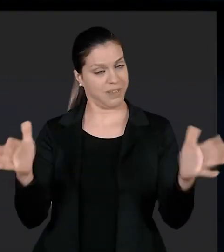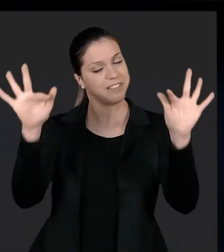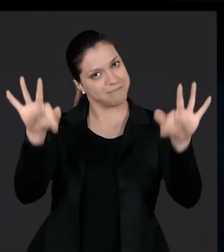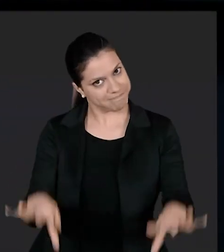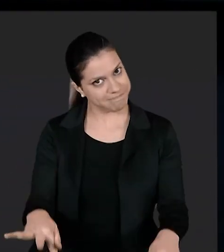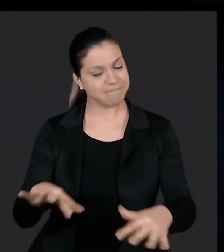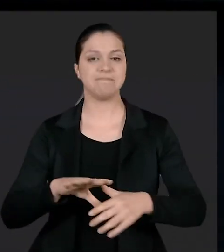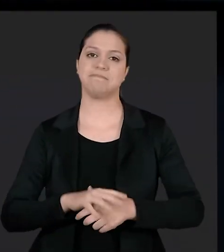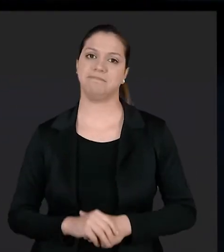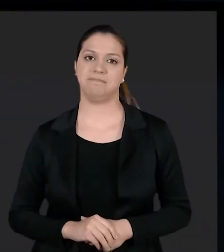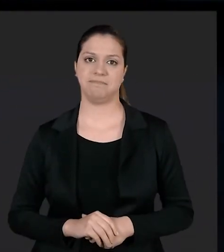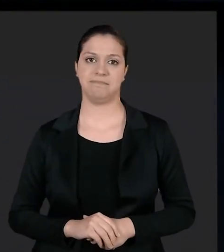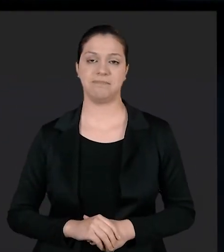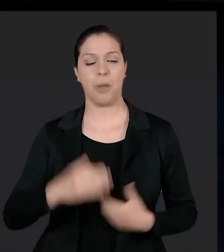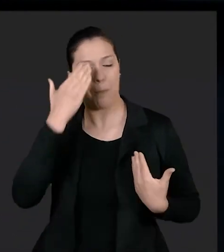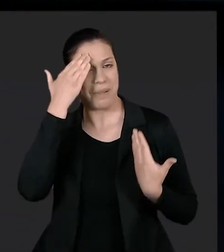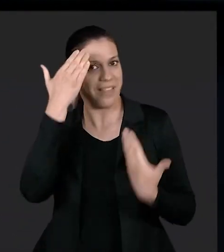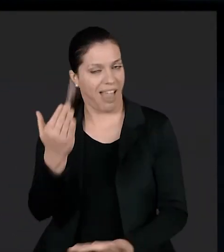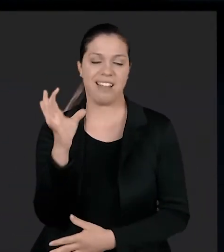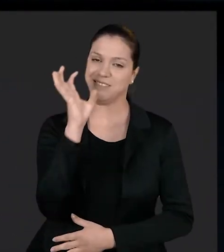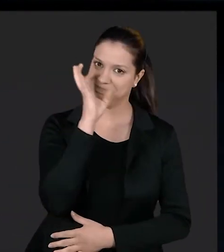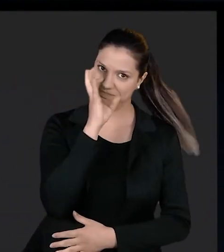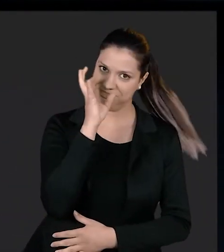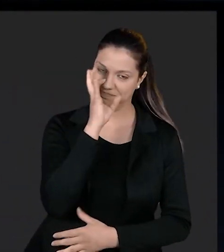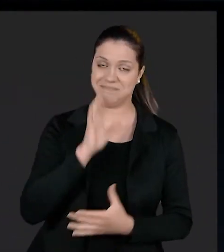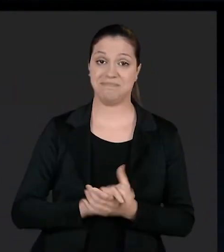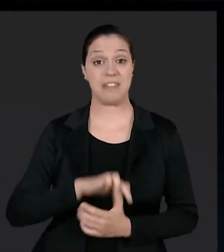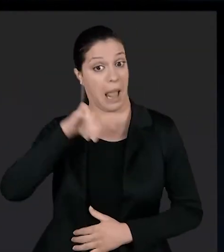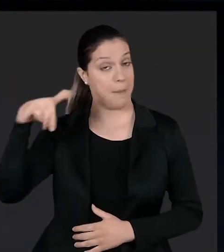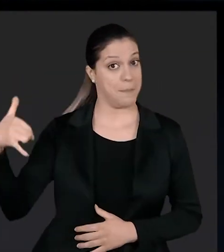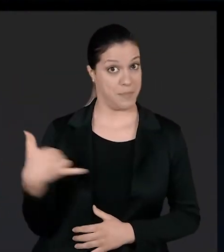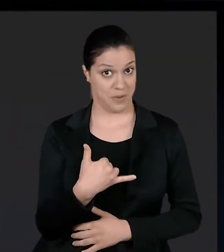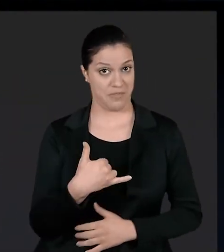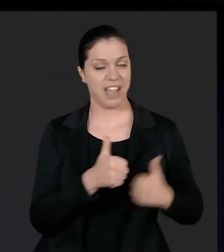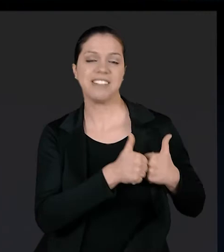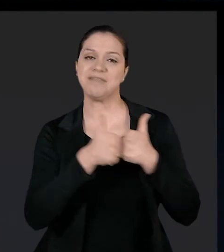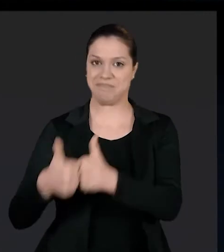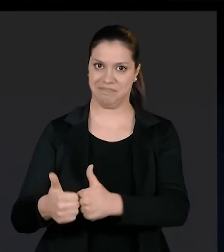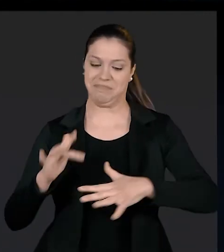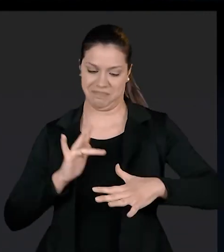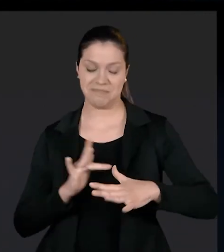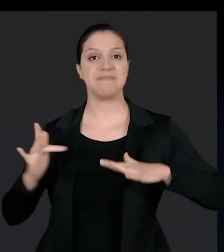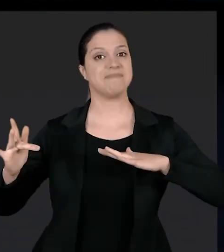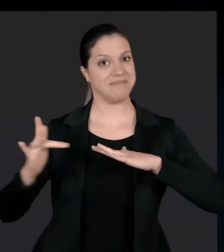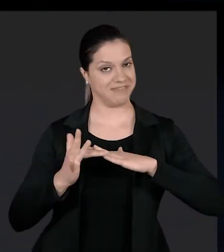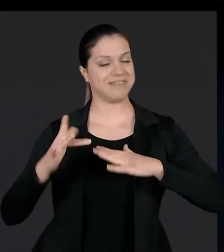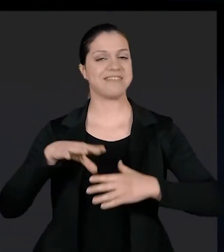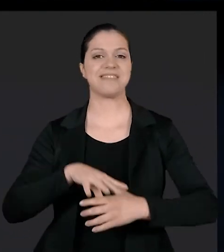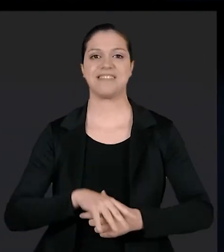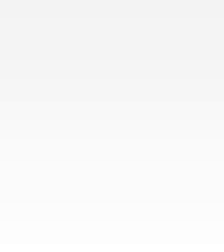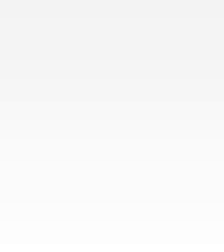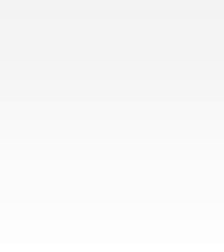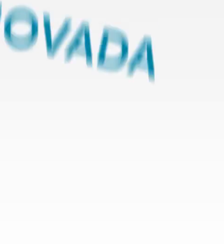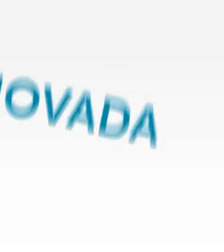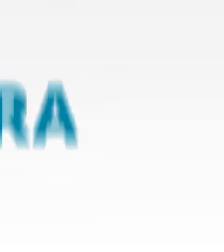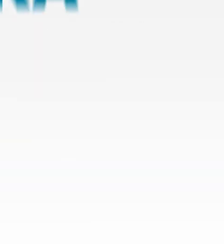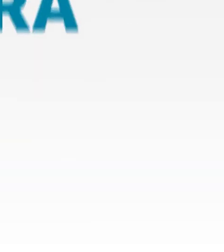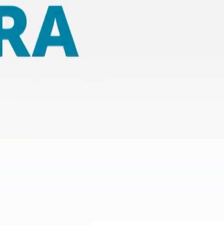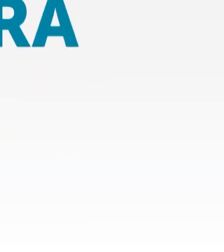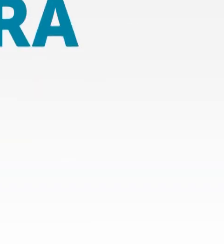programa TV Aberta fica por aqui. Obrigado pela sua companhia. Aproveite e siga as nossas mídias sociais.